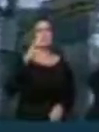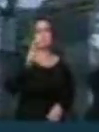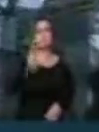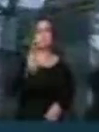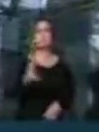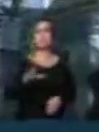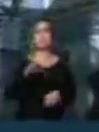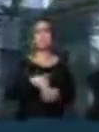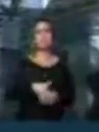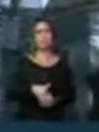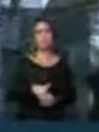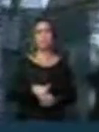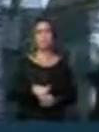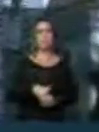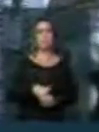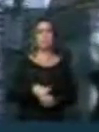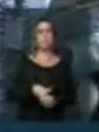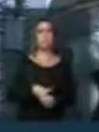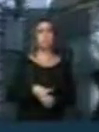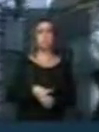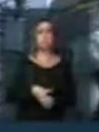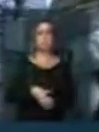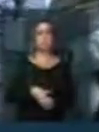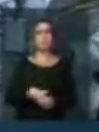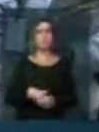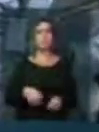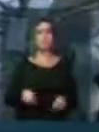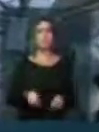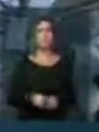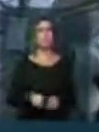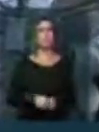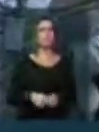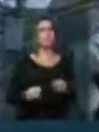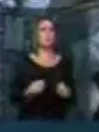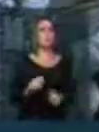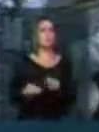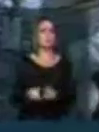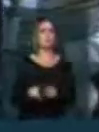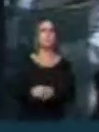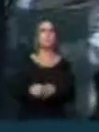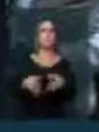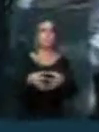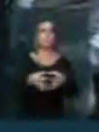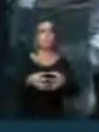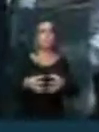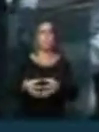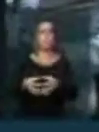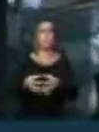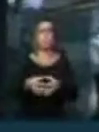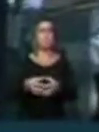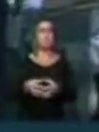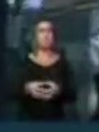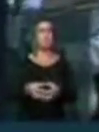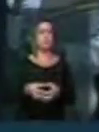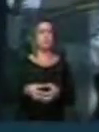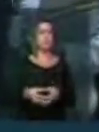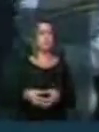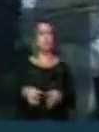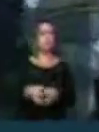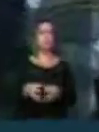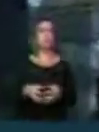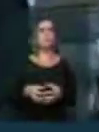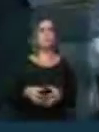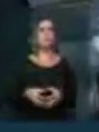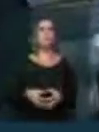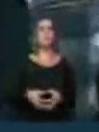a 52. Eu, então, formulei a questão de ordem ao vice-presidente da comissão, uma vez que o presidente